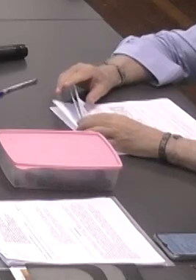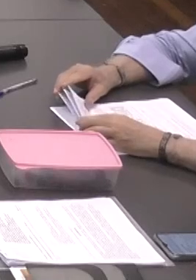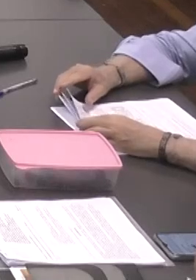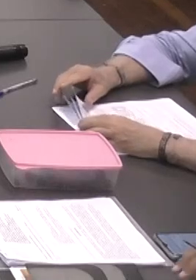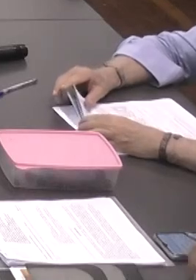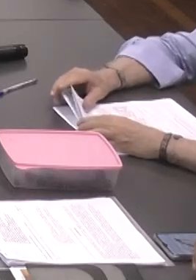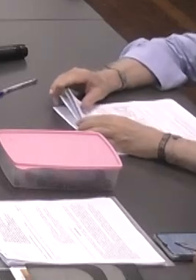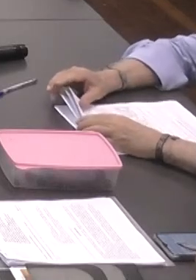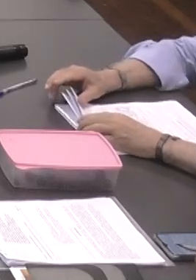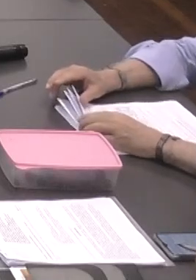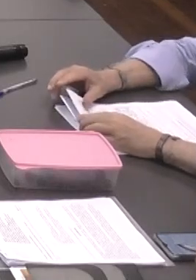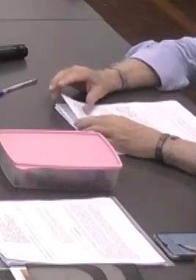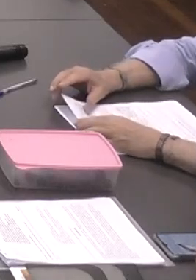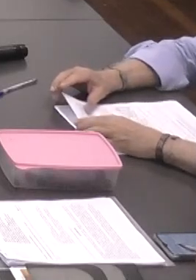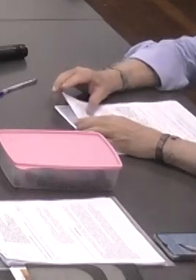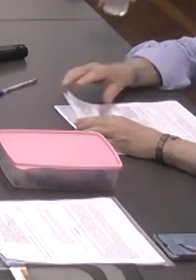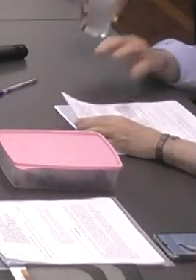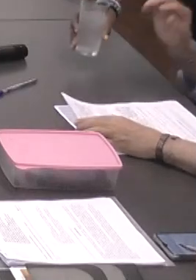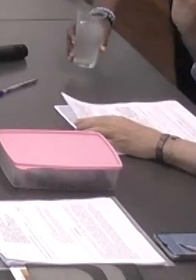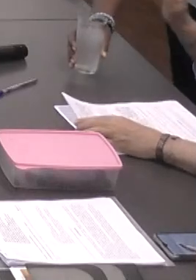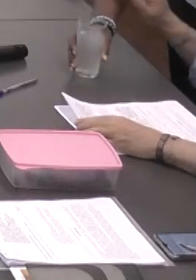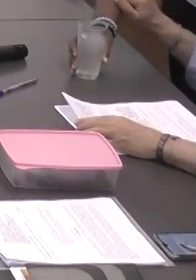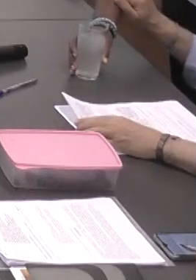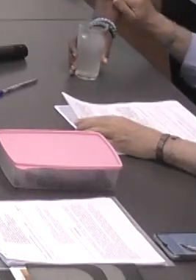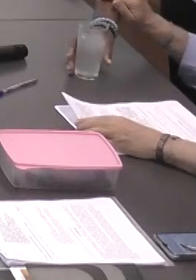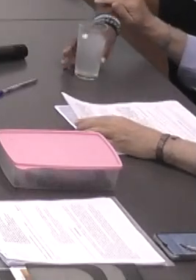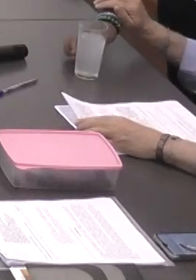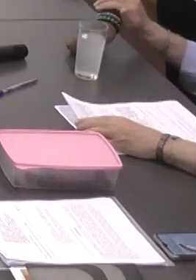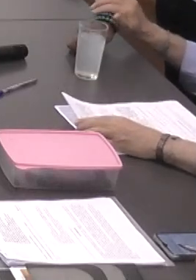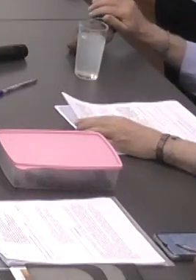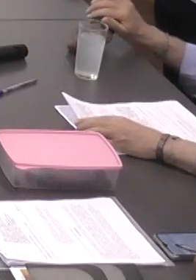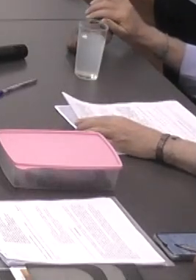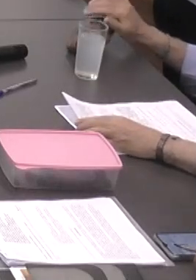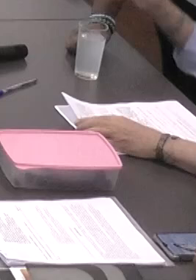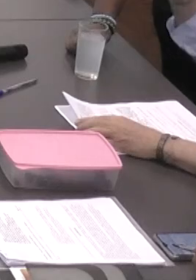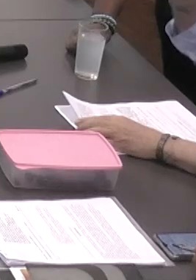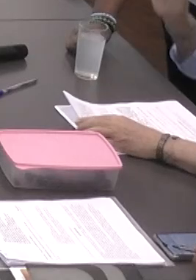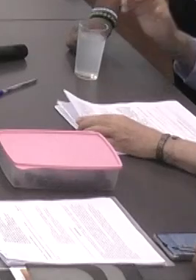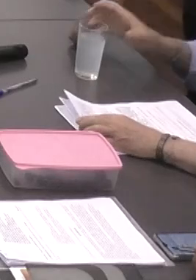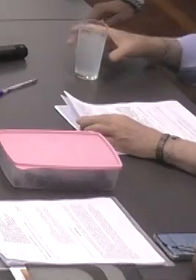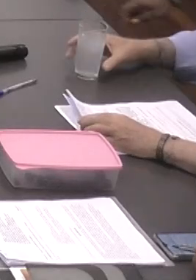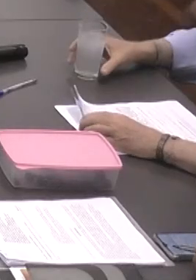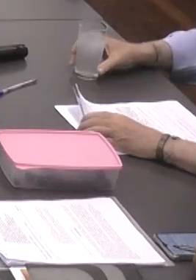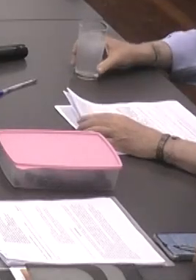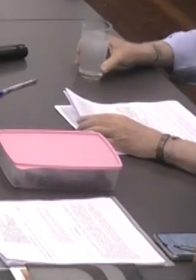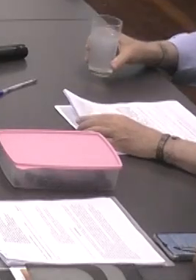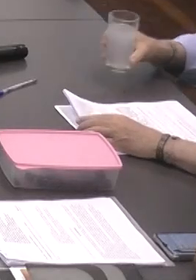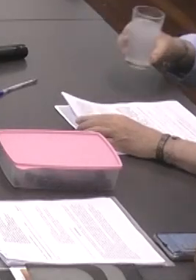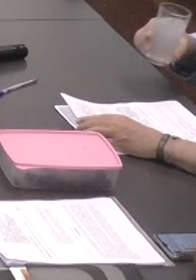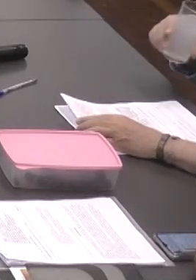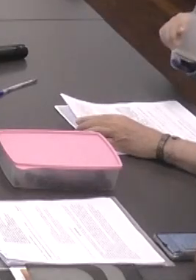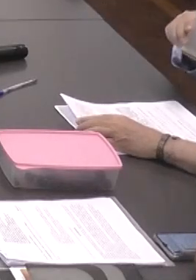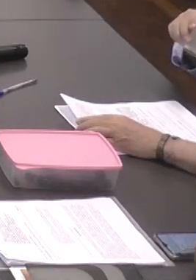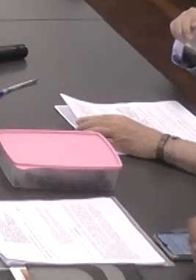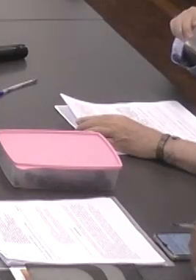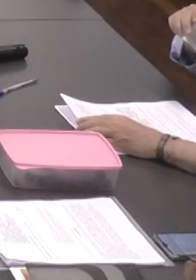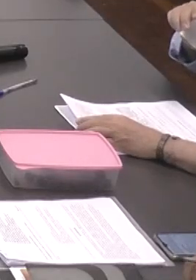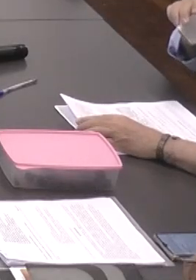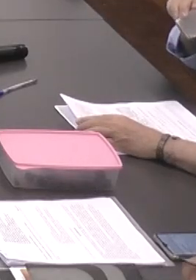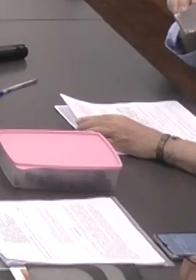Então, só para... nós colocamos em discussão, em votação, os senhores que aprovam, então, permaneçam como estão.